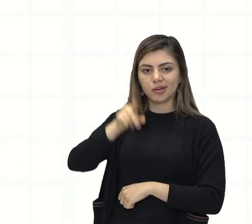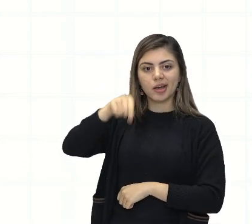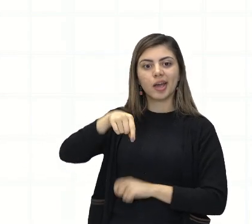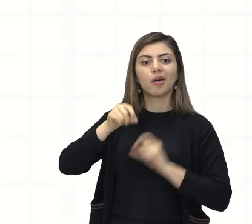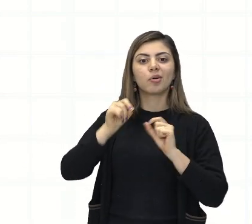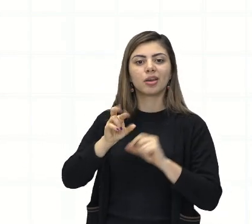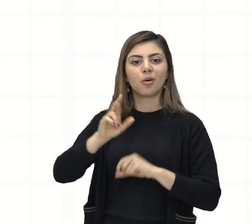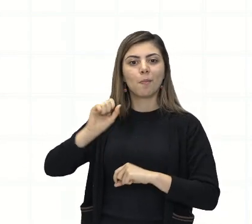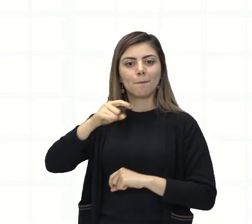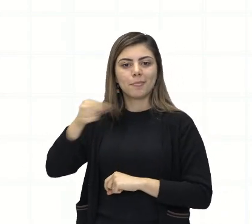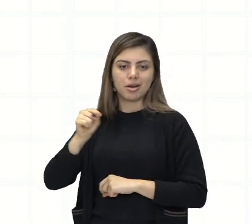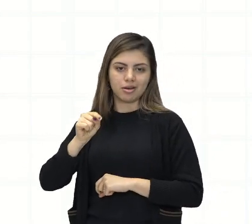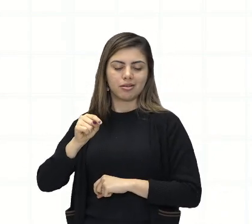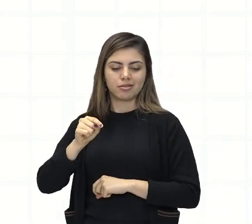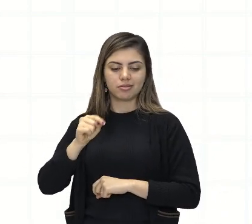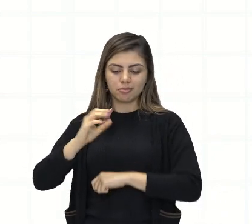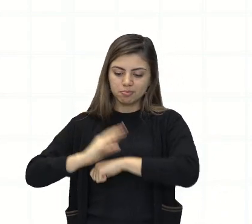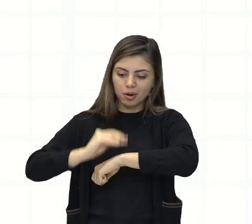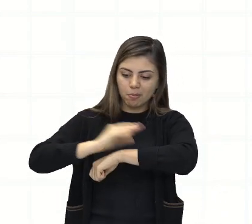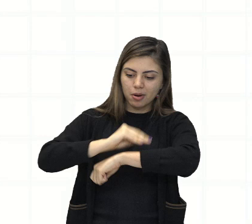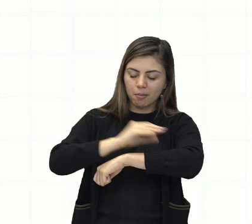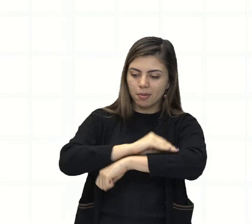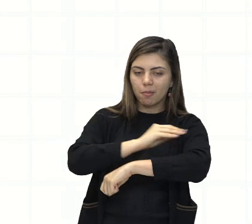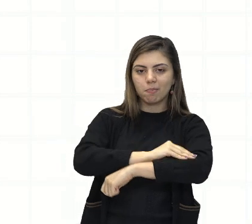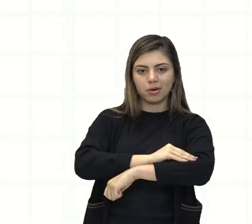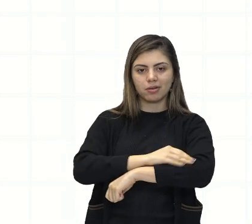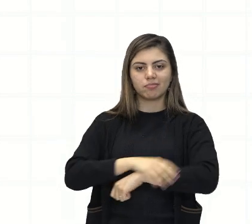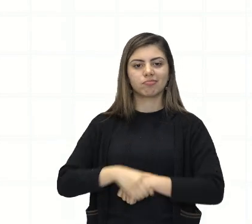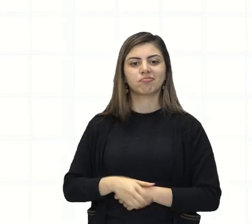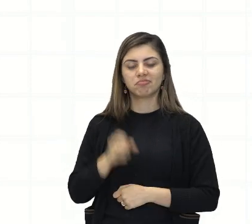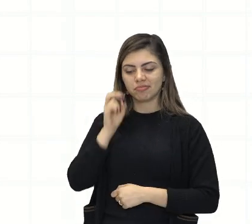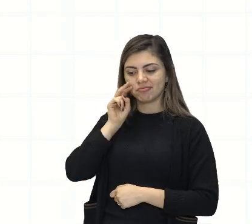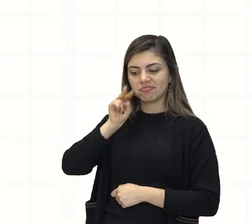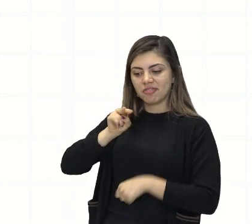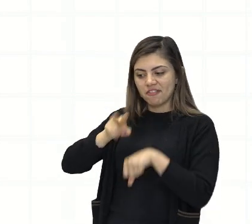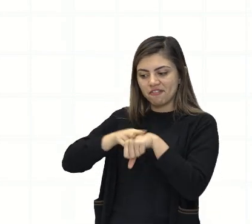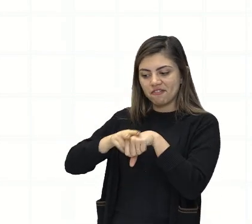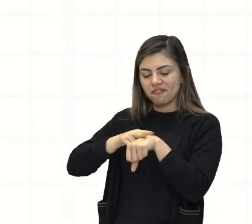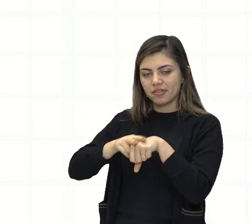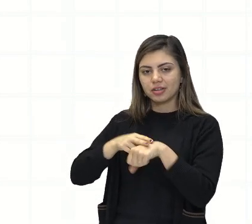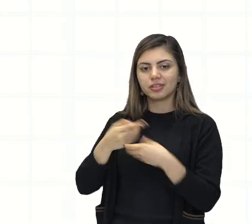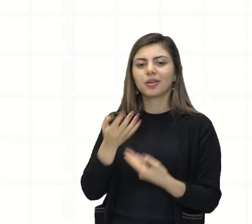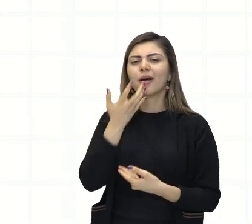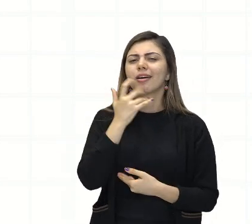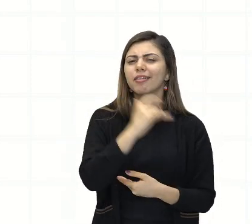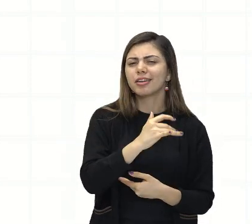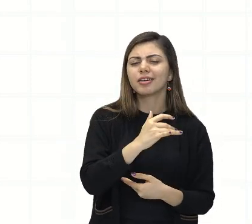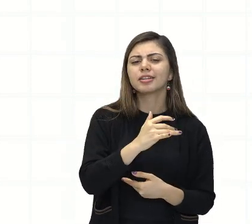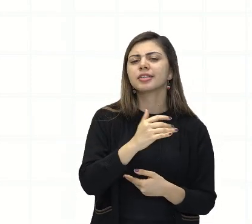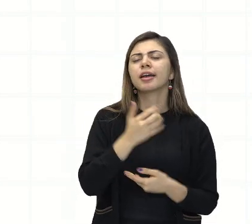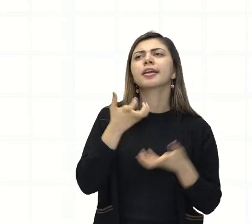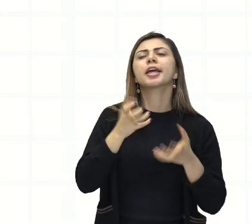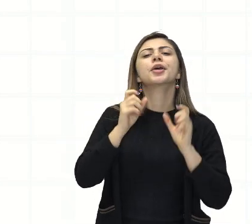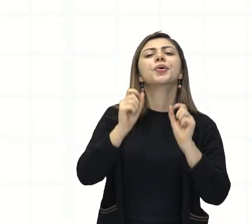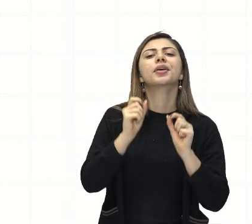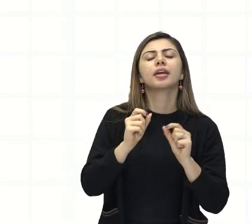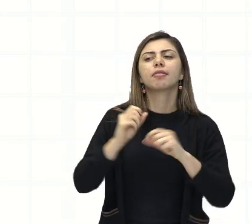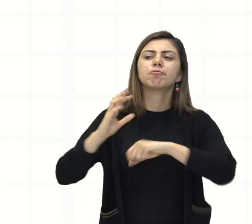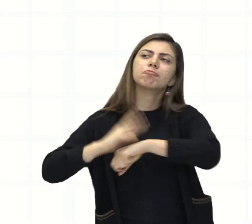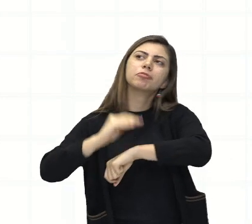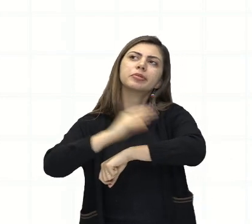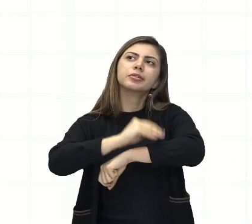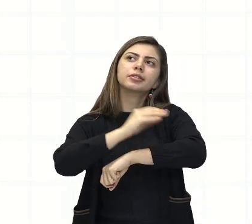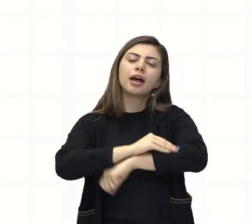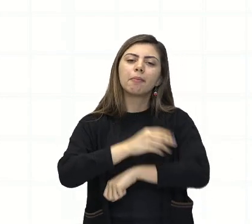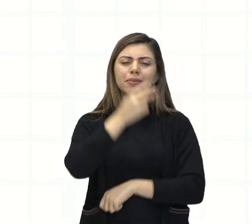bela rambrejeira vindo do verduroso arram verdíssimo. Então a nossa Nininha queria ver um sapo. Ela dizia, eu queria ver um sapo. E aí as